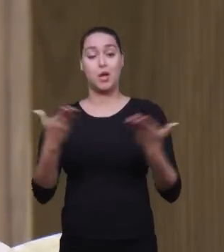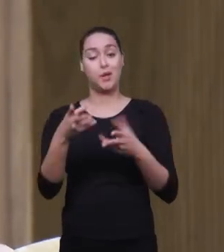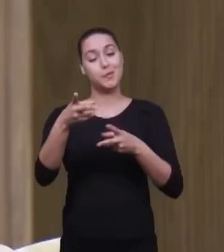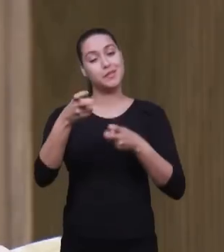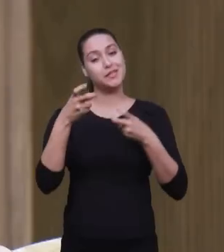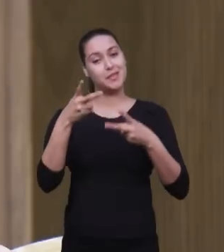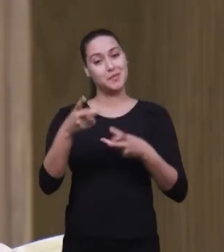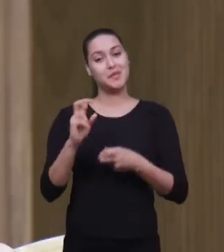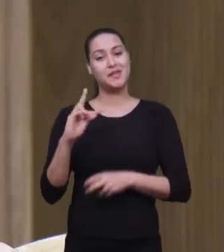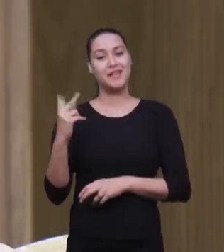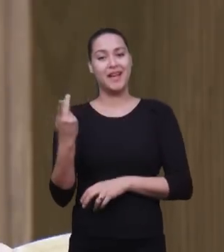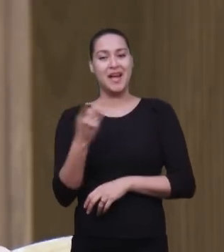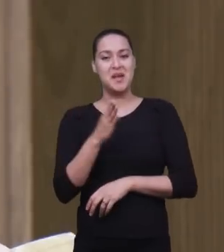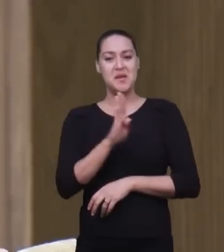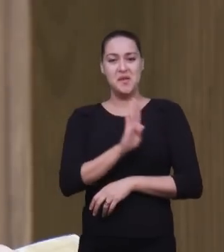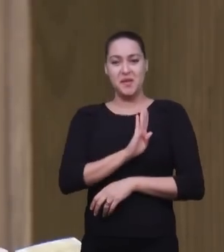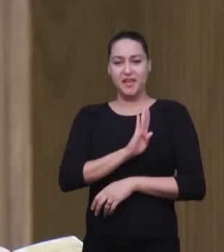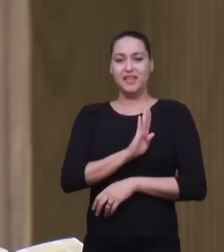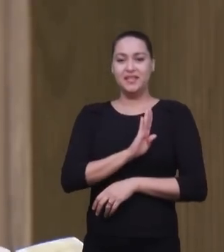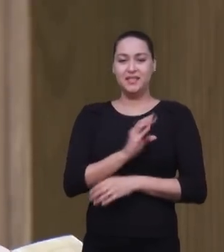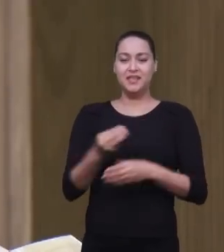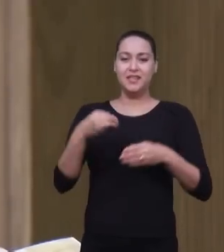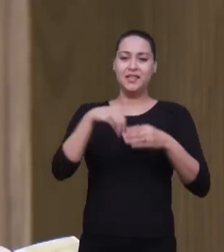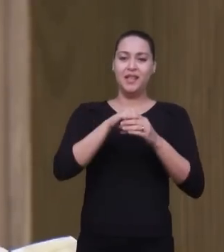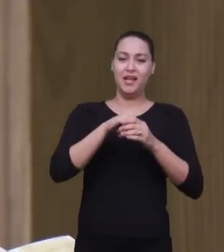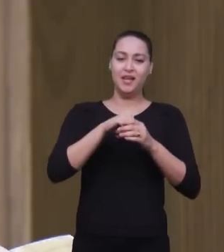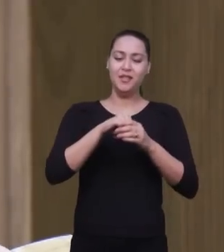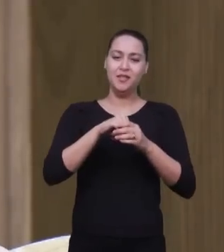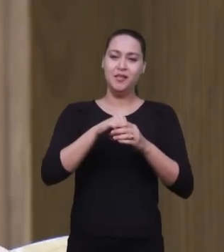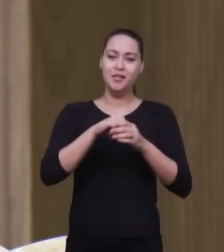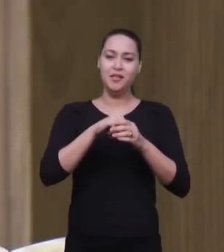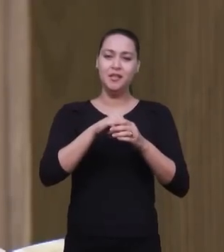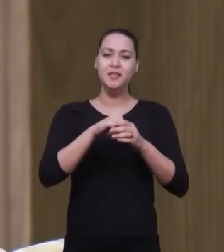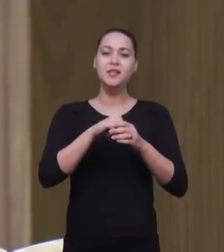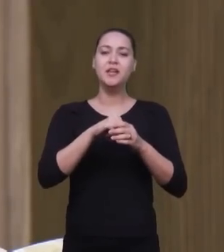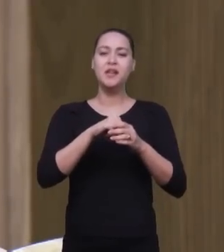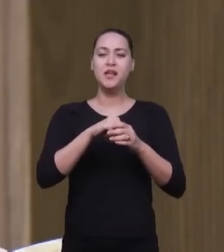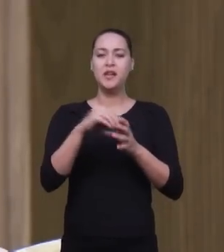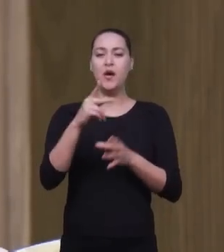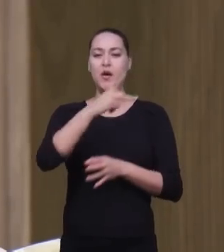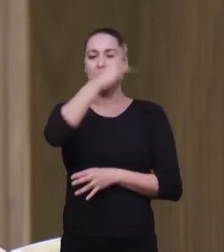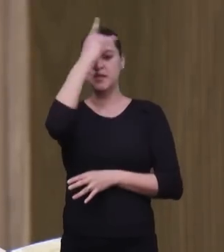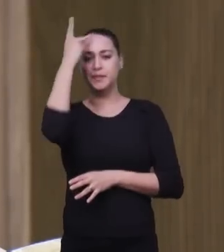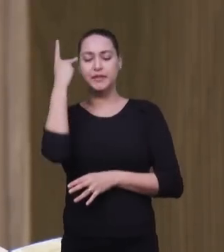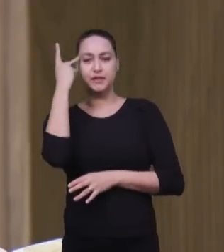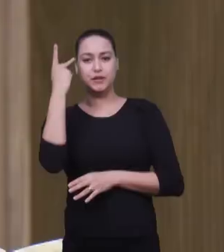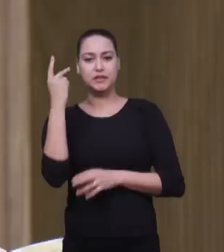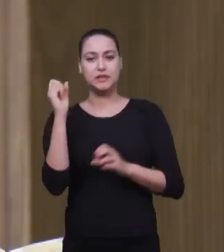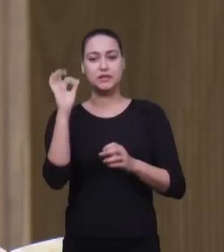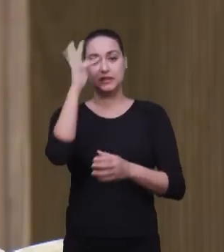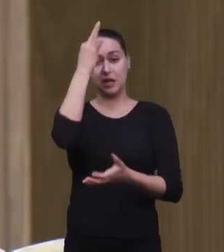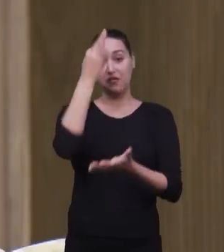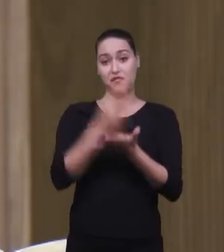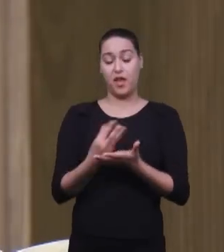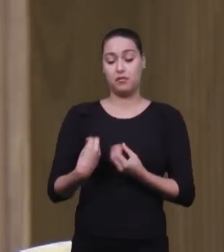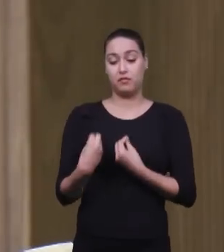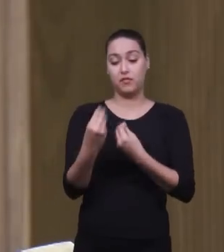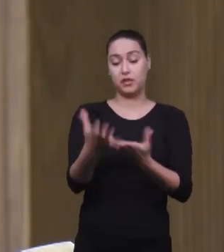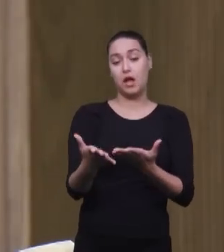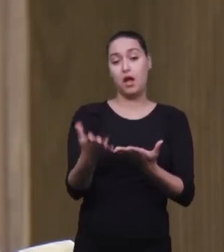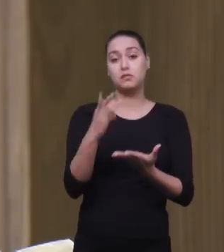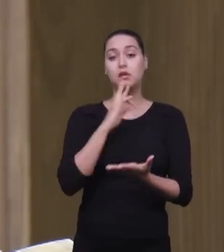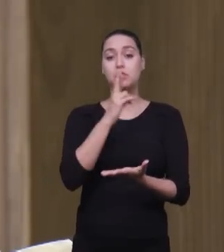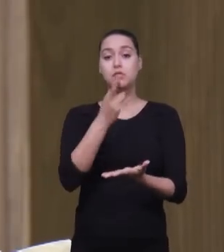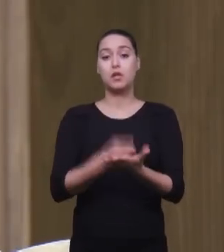E agora nós vemos aqui no livro de Hebreus, ele dentro dessa galeria da fé, daqueles que receberam esta fé por